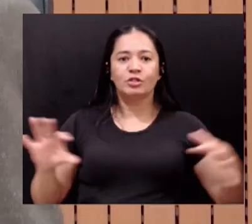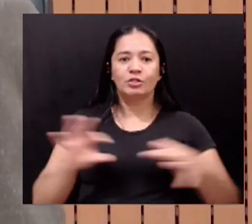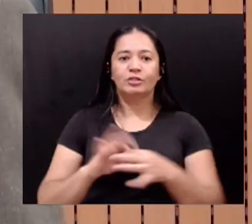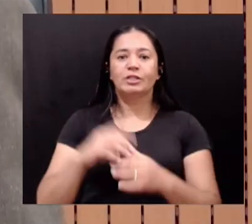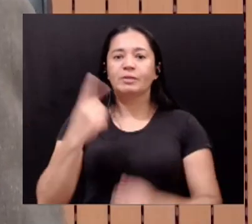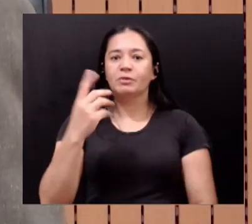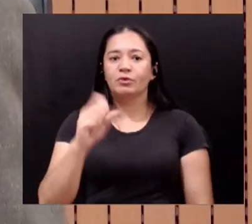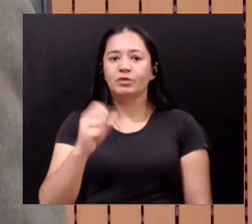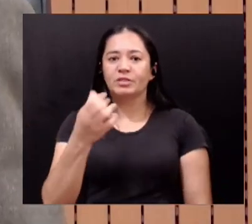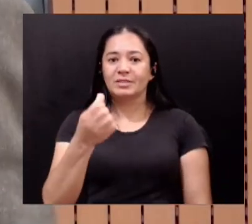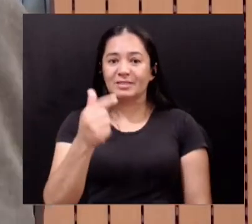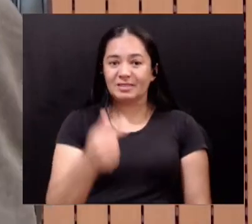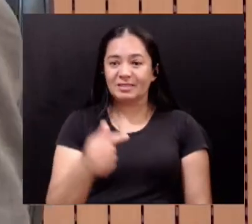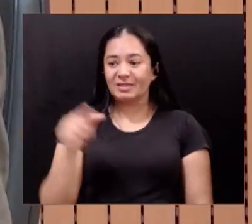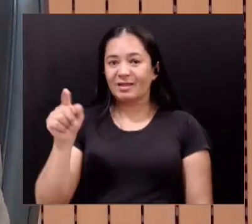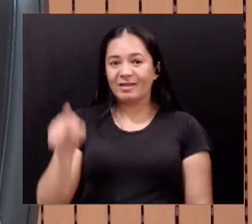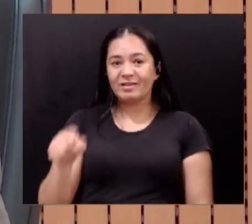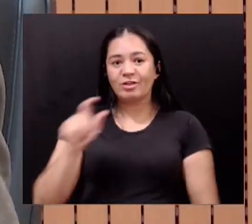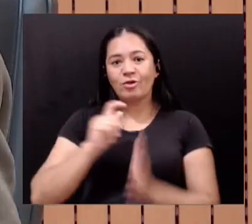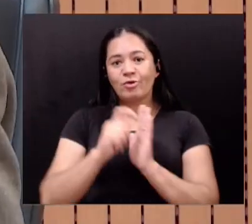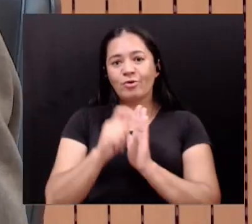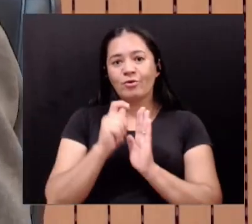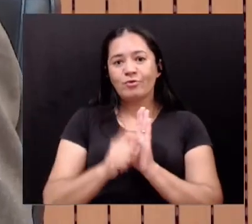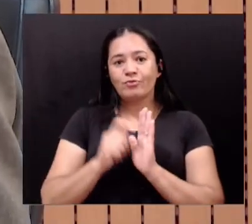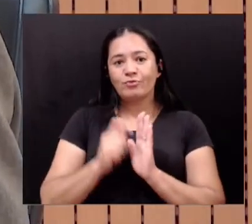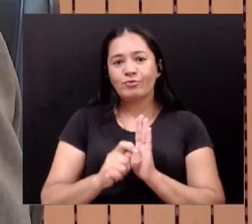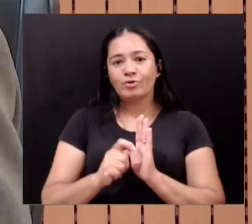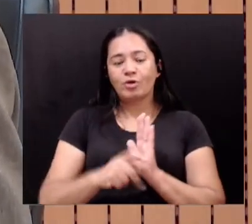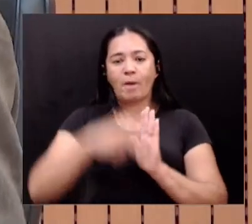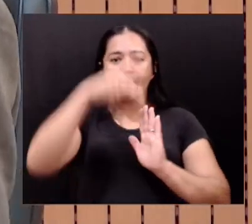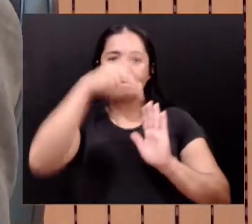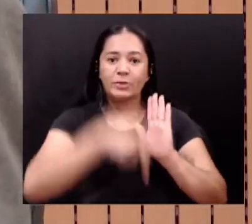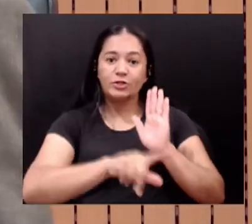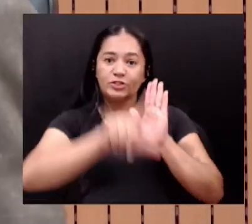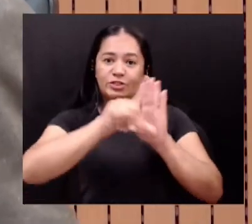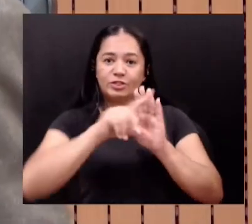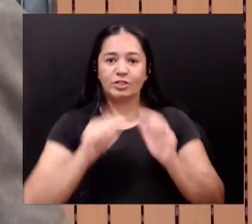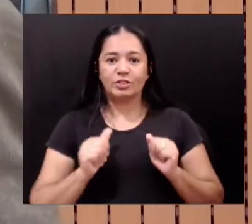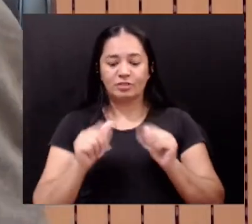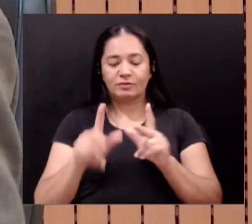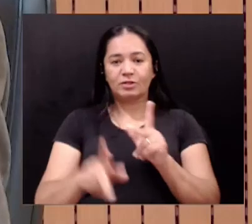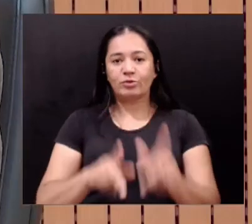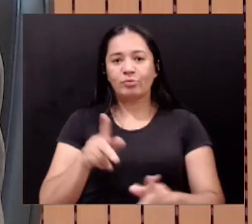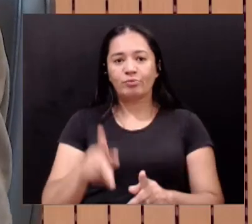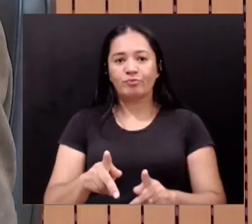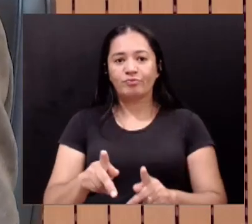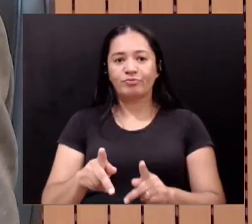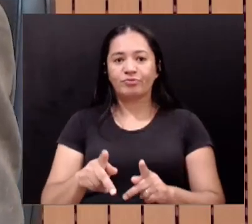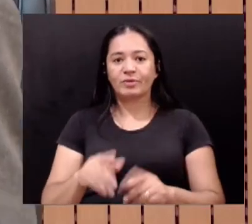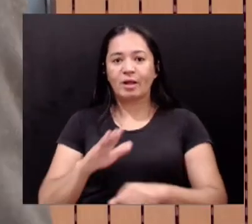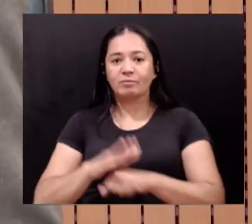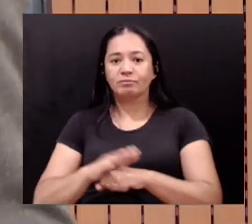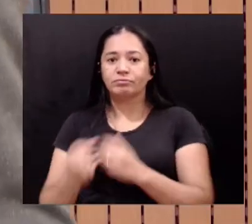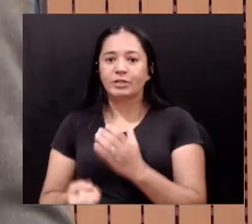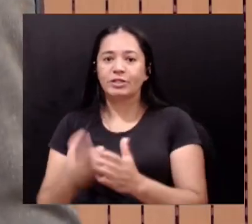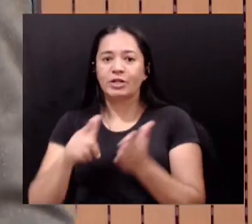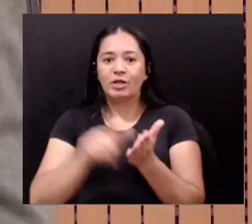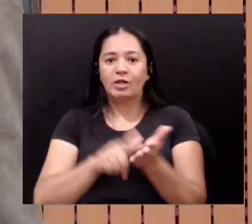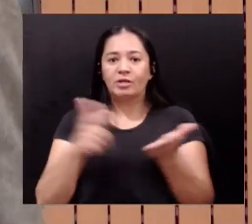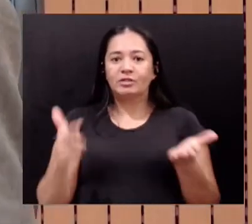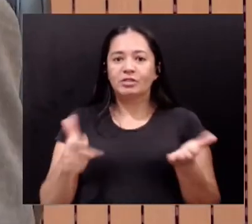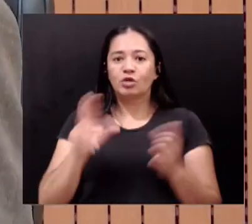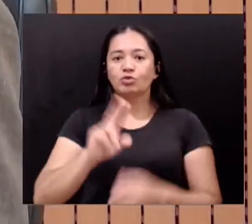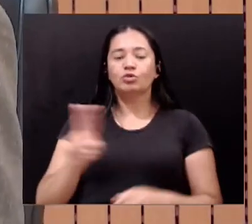Gama escreve uma espécie de projeto de lei de iniciativa popular, funda um jornal chamado Democracia